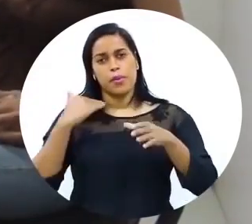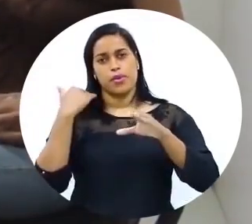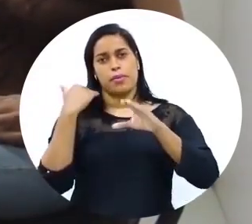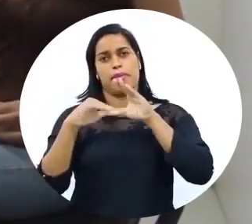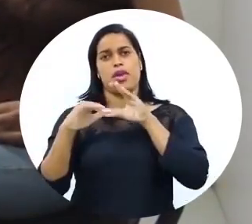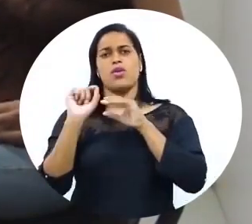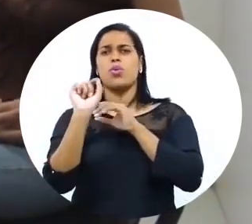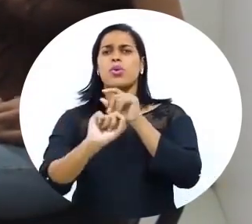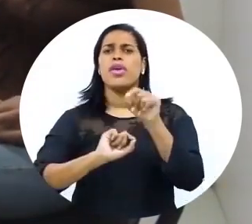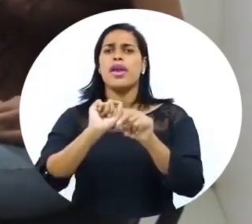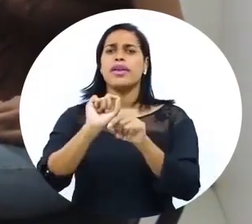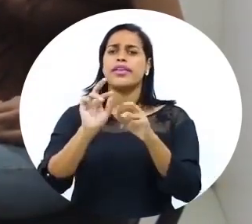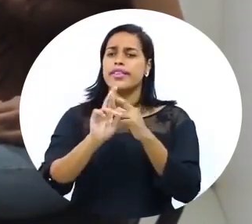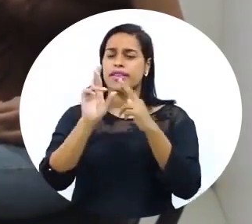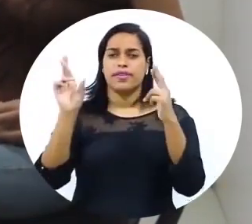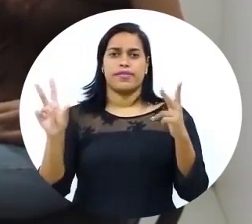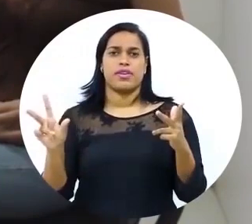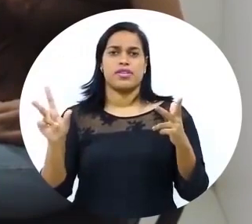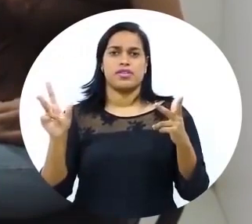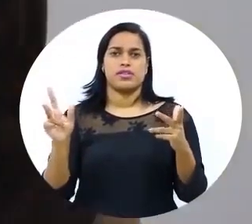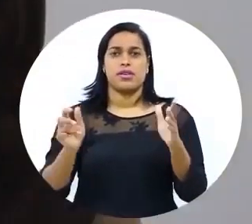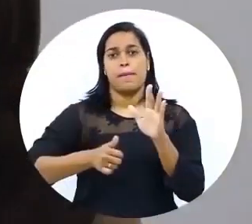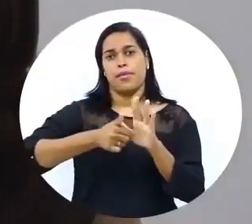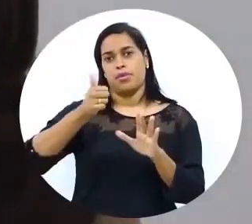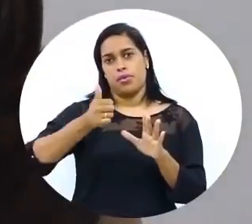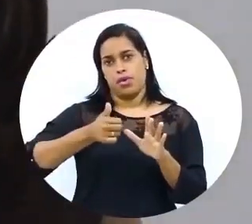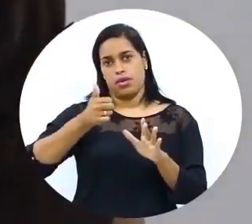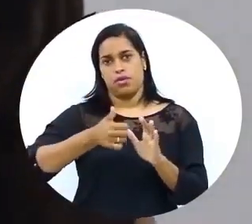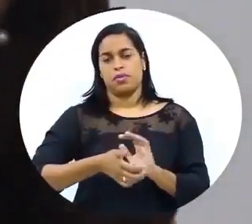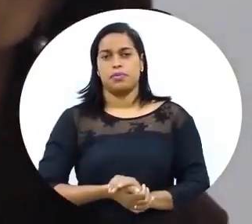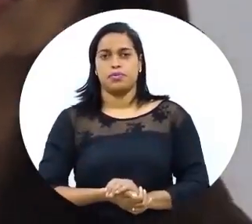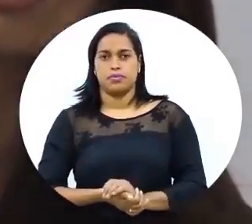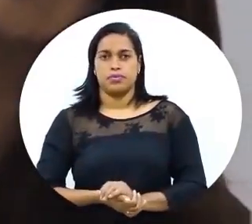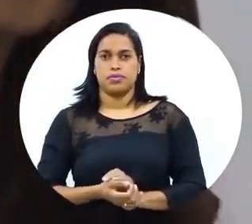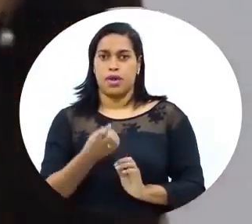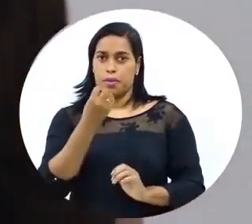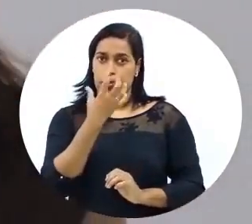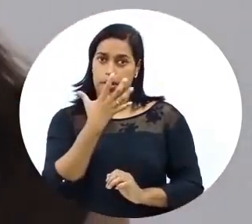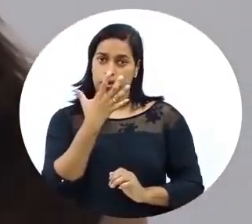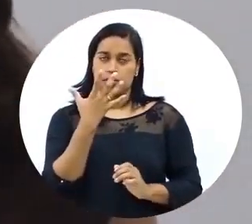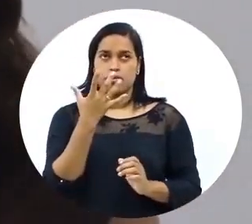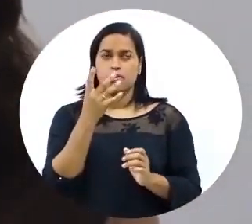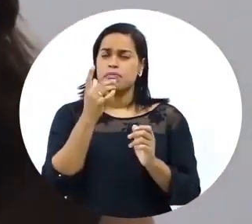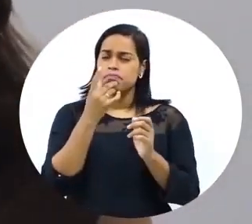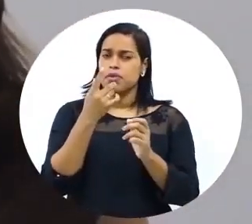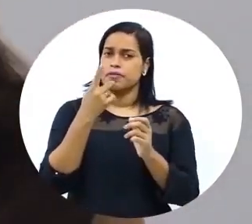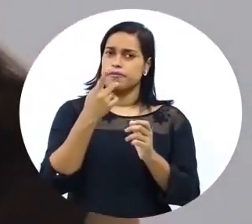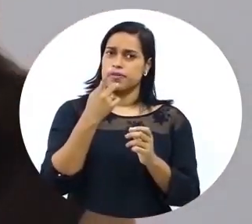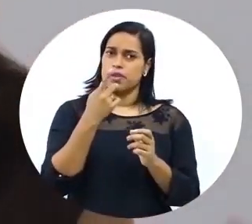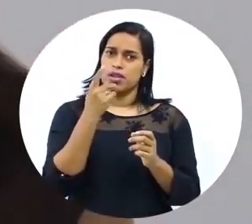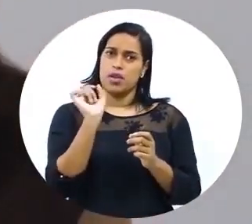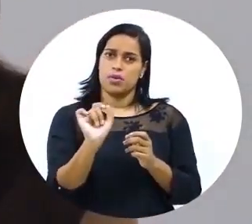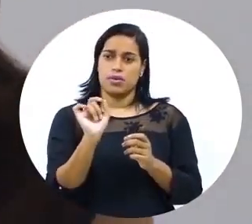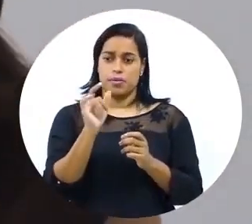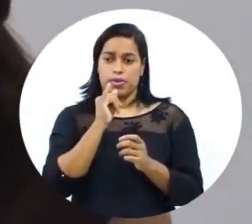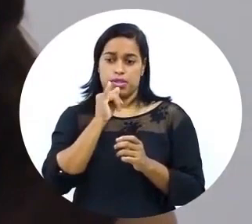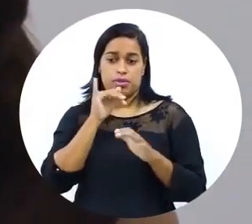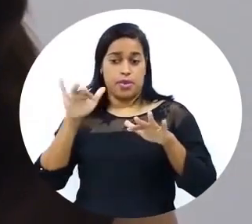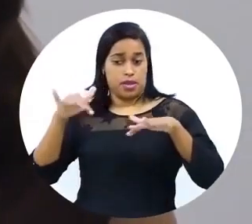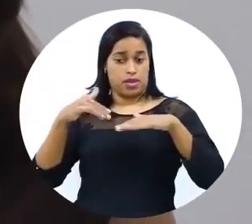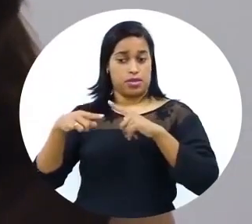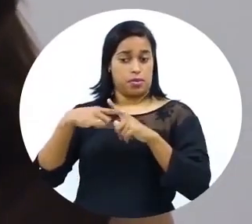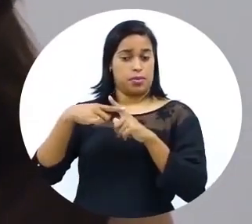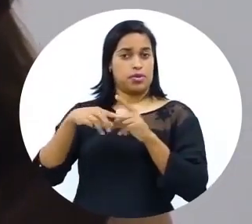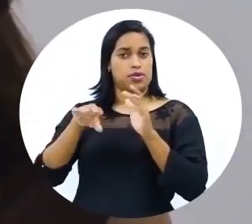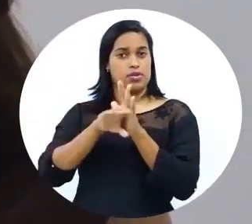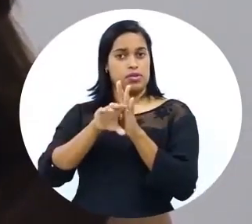diferenciar um currículo de outro no primeiro momento? Bem, aluno, o que a gente pode falar sobre chamar a atenção